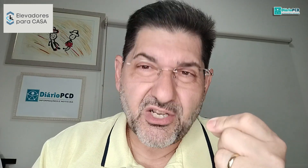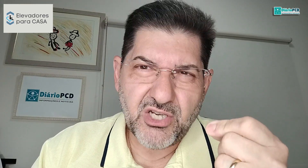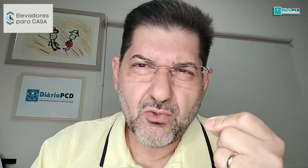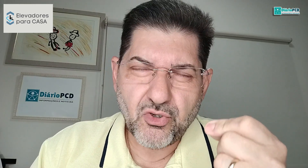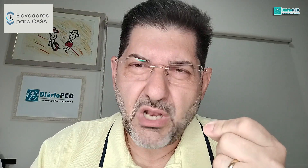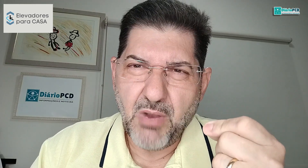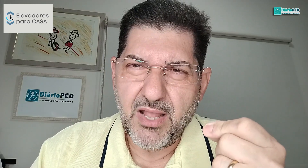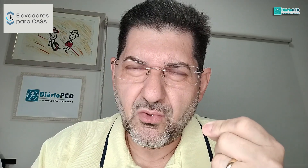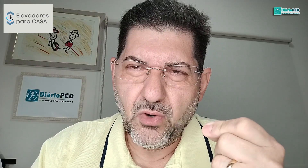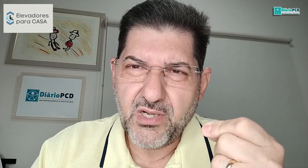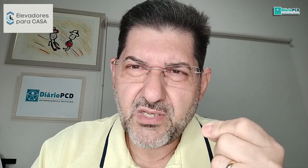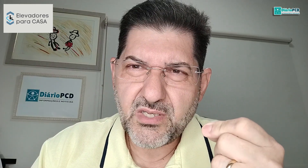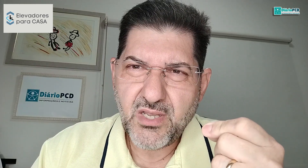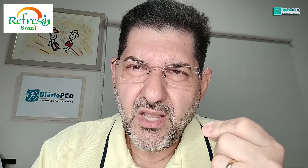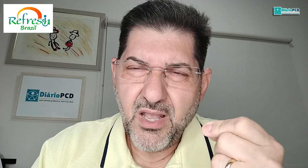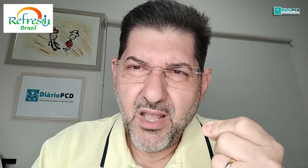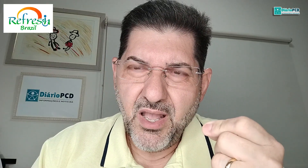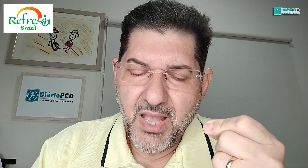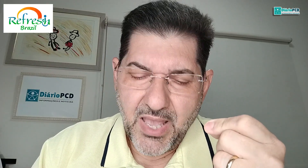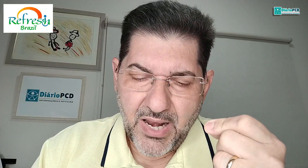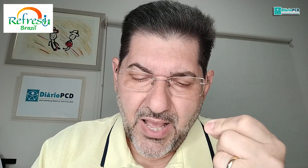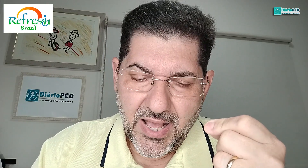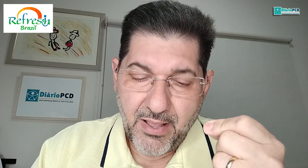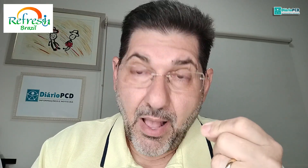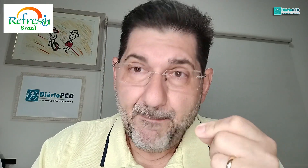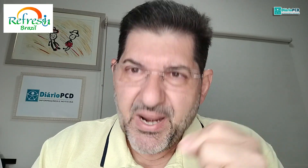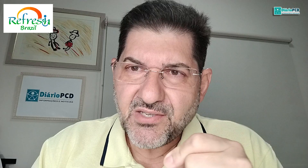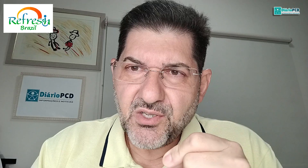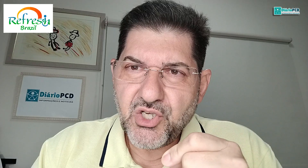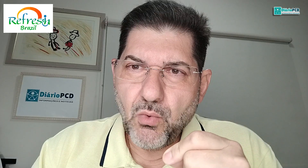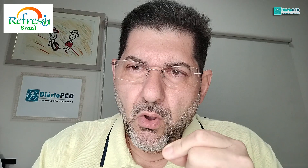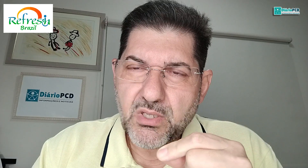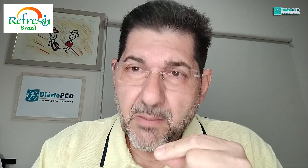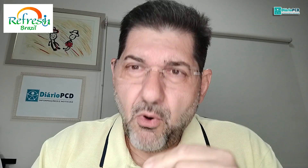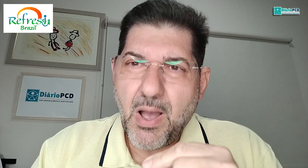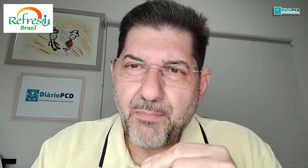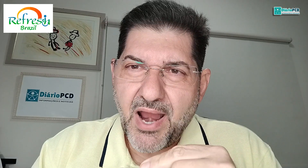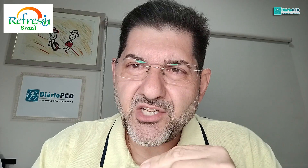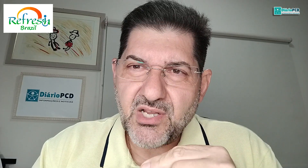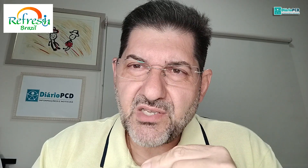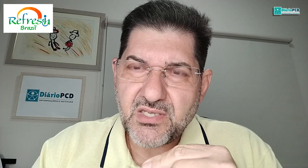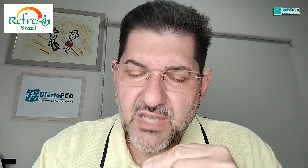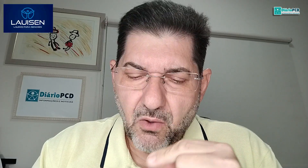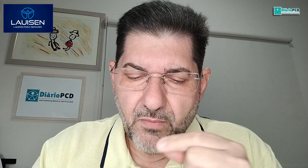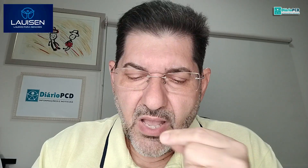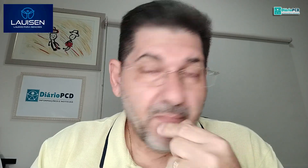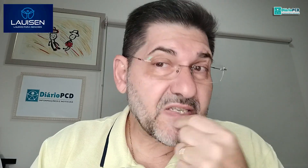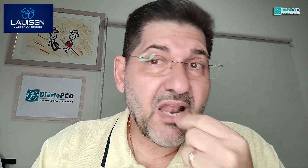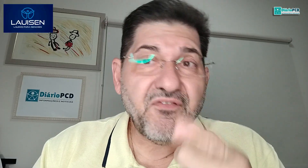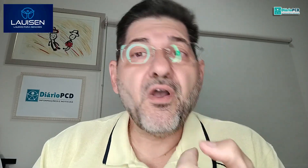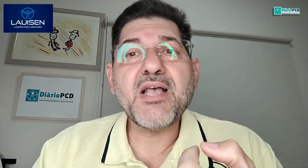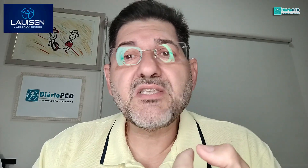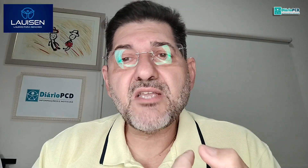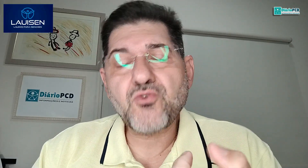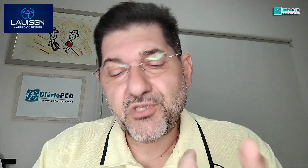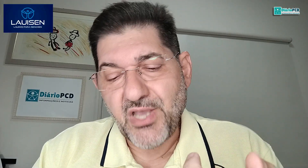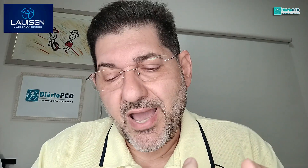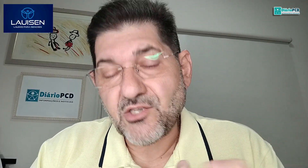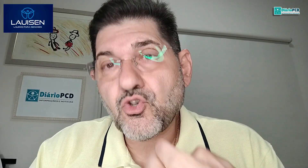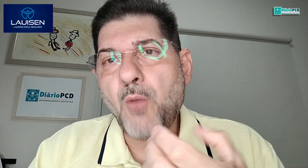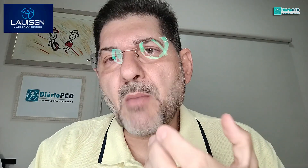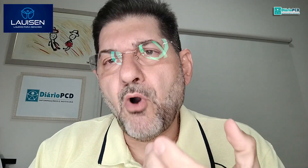é do Partido dos Trabalhadores, ela presidiu ontem boa parte da sessão, mas ela foi às